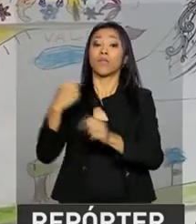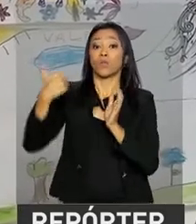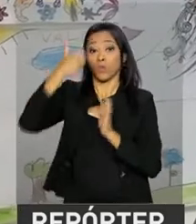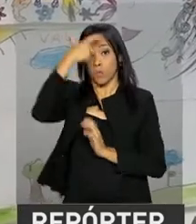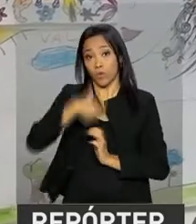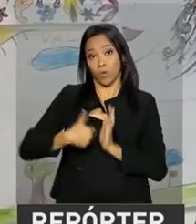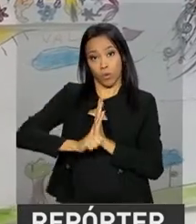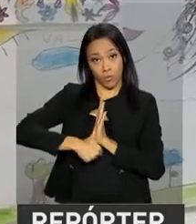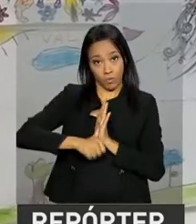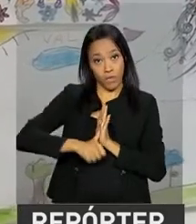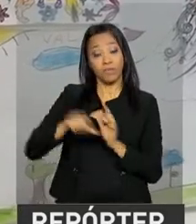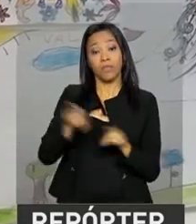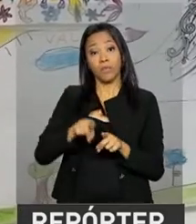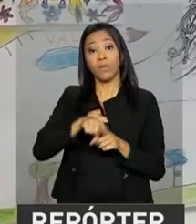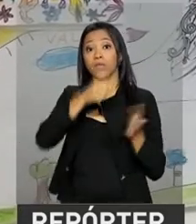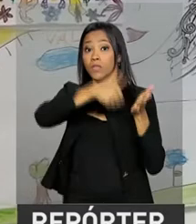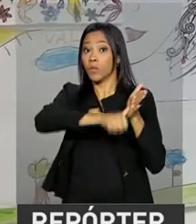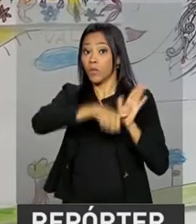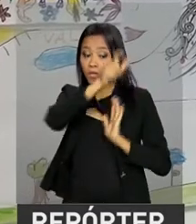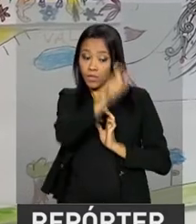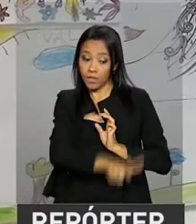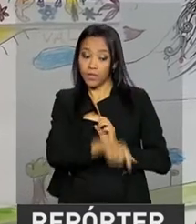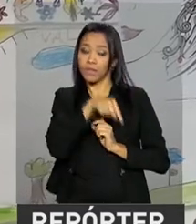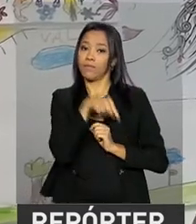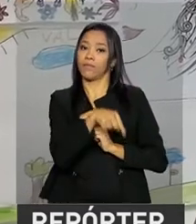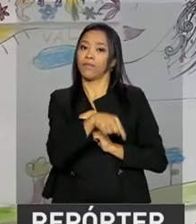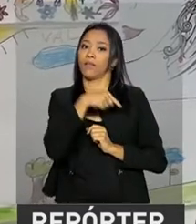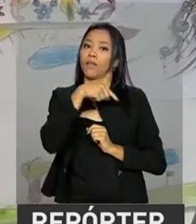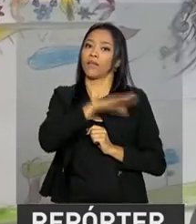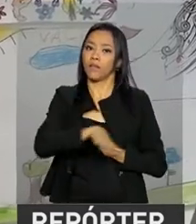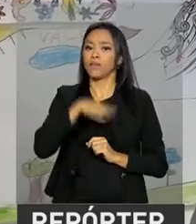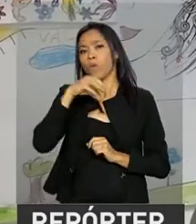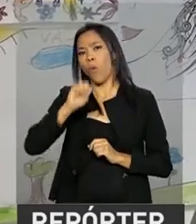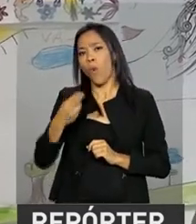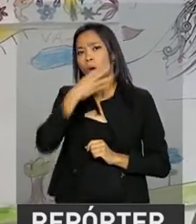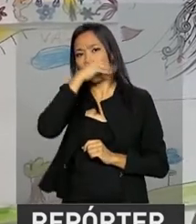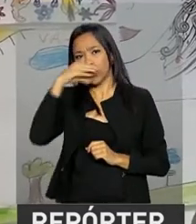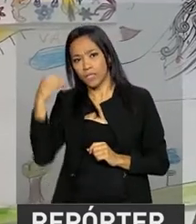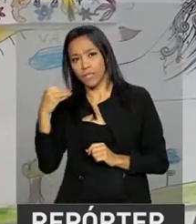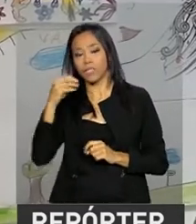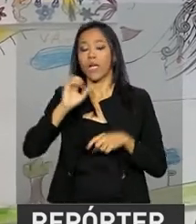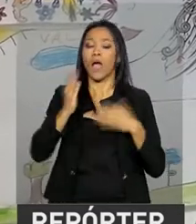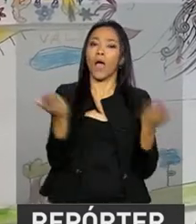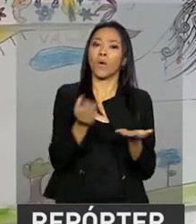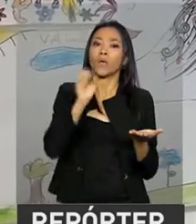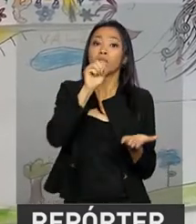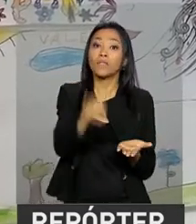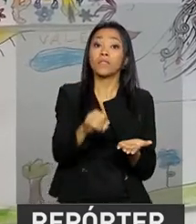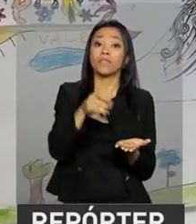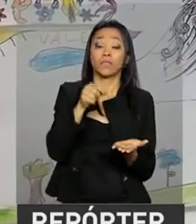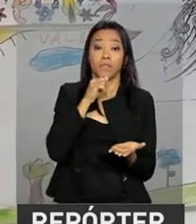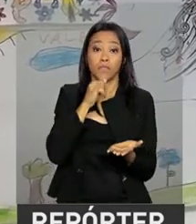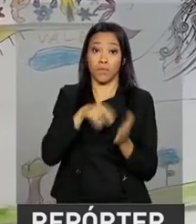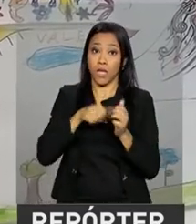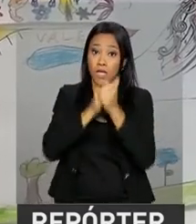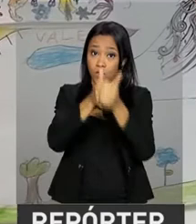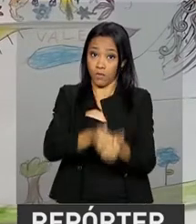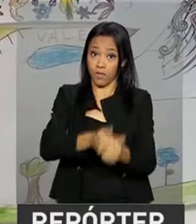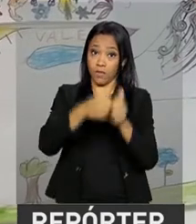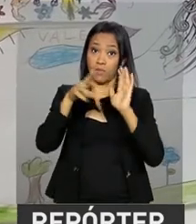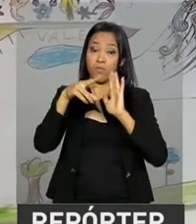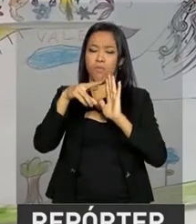pessoal e o documento da criança ou do adolescente. No caso da emissão nos modelos da resolução 131 do